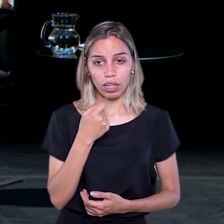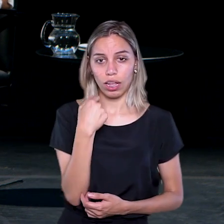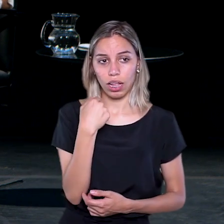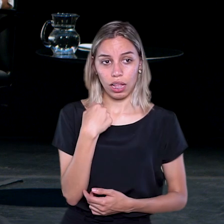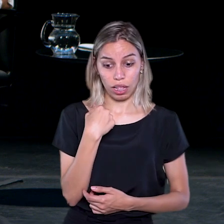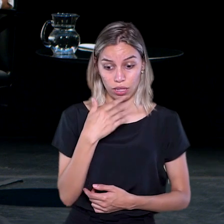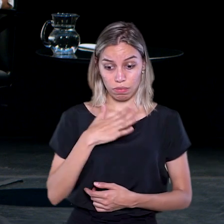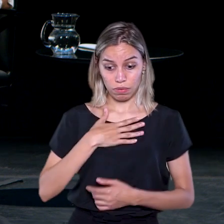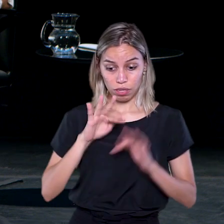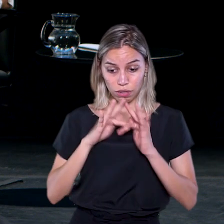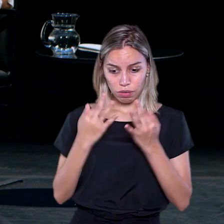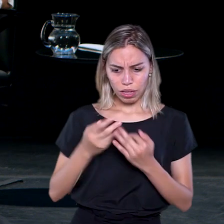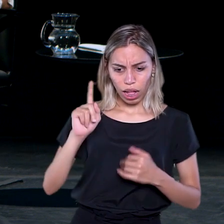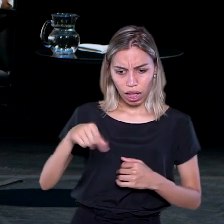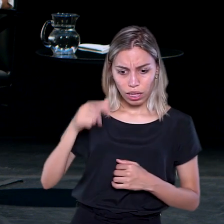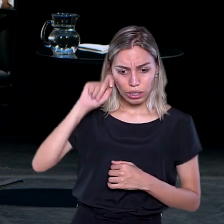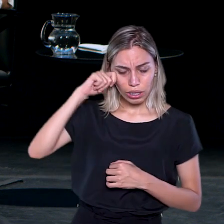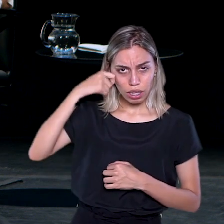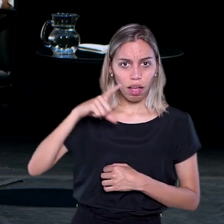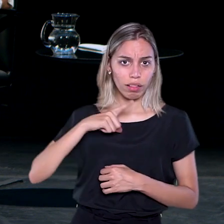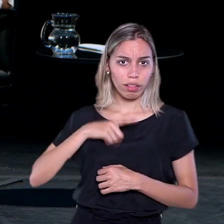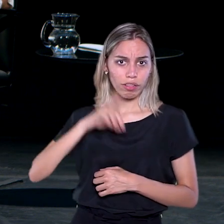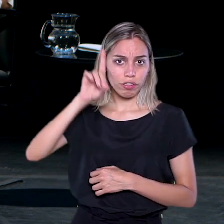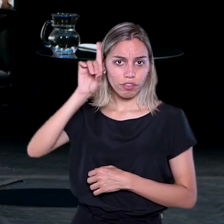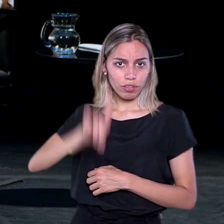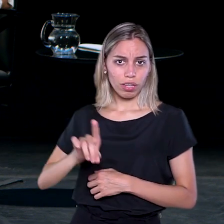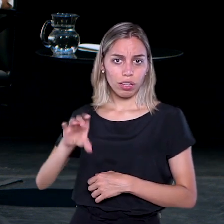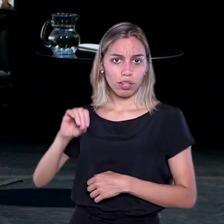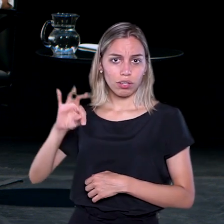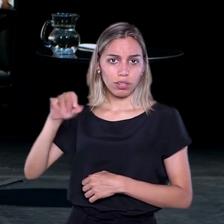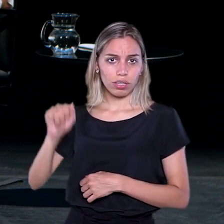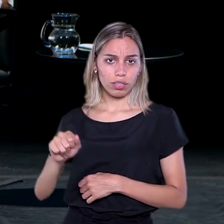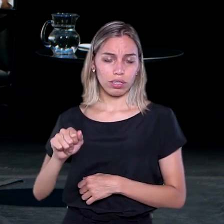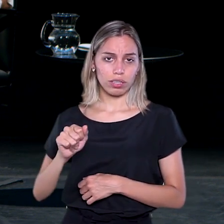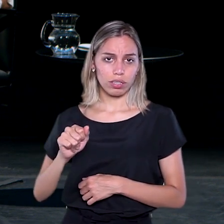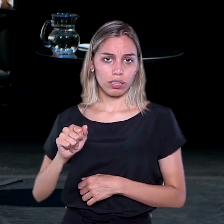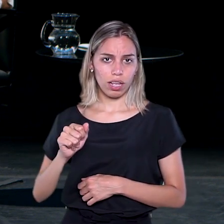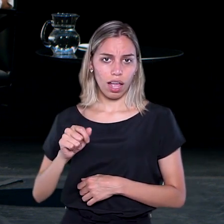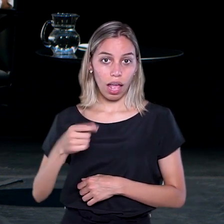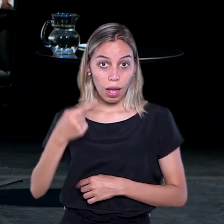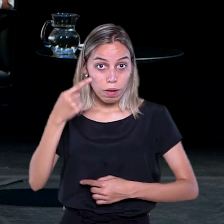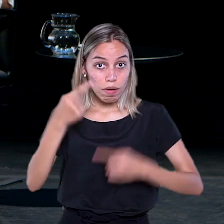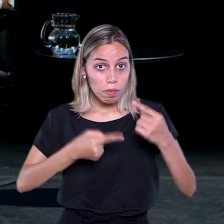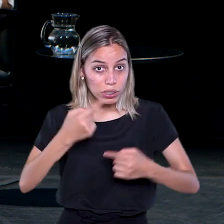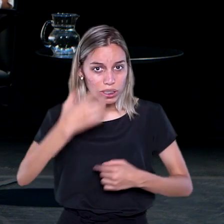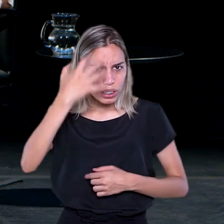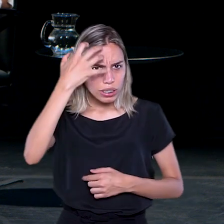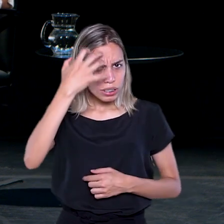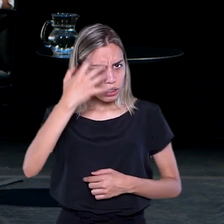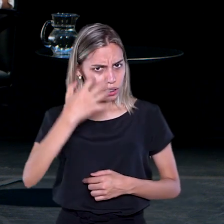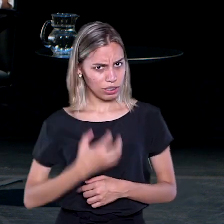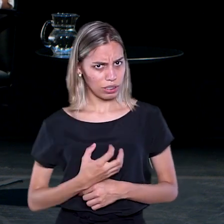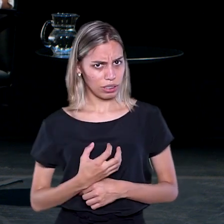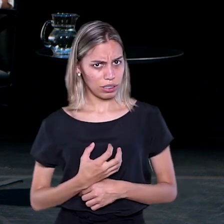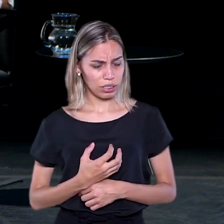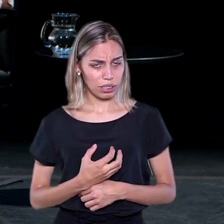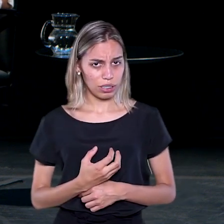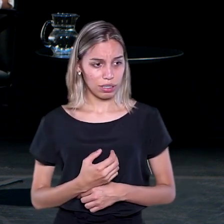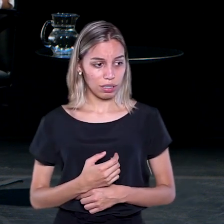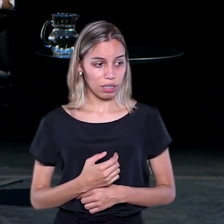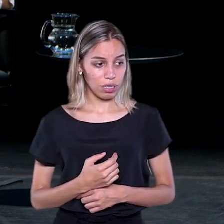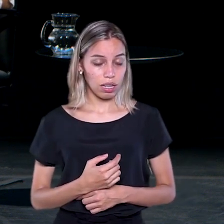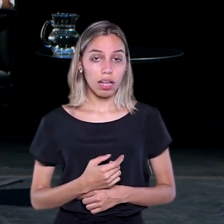raciais. É sobre isso que nós estamos falando, sobre uma política pública muito séria, porque aí a gente tem o argumento também da branquitude, que vai